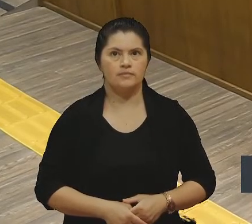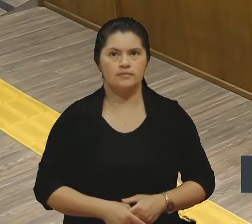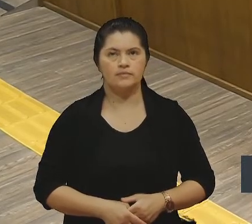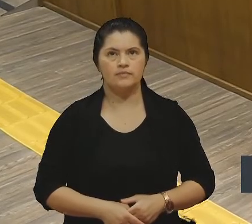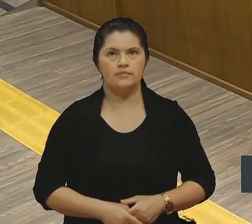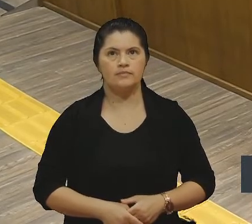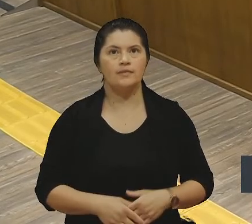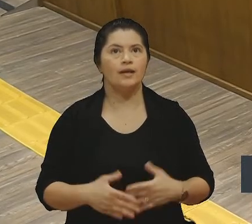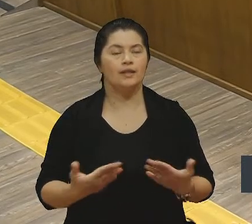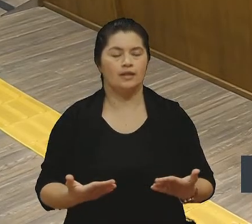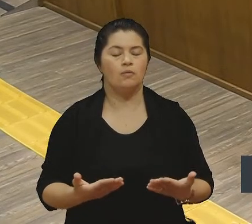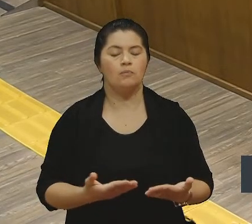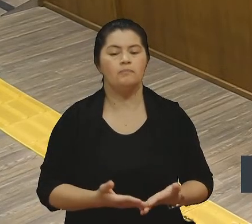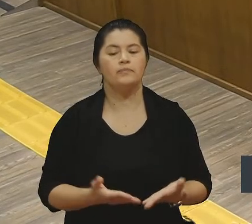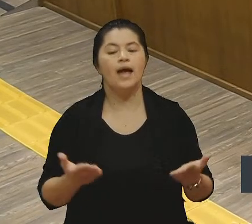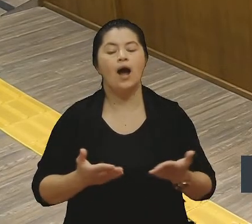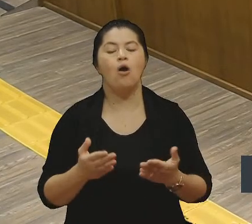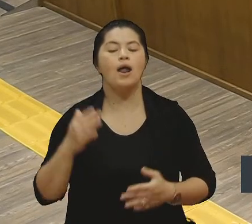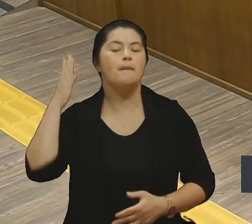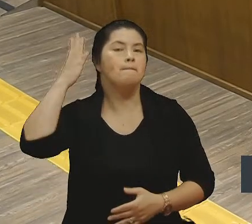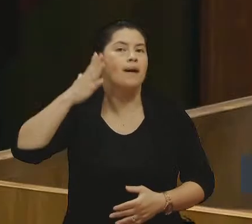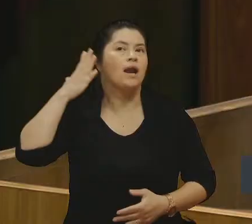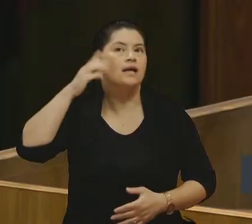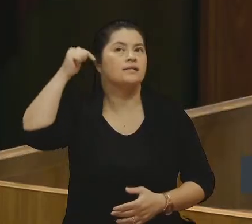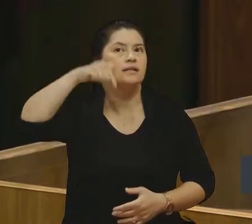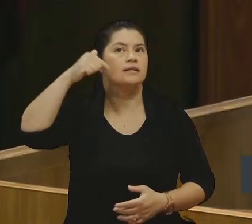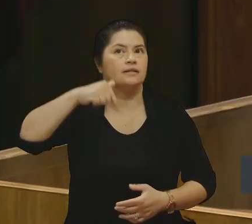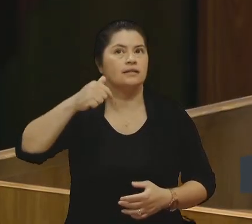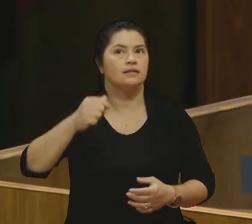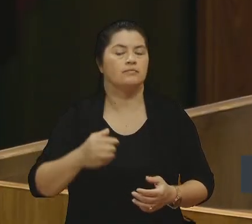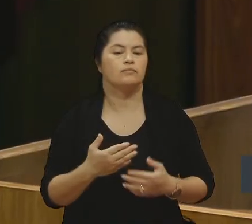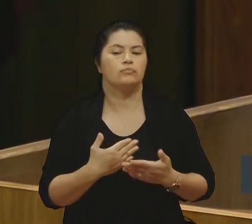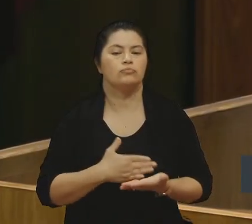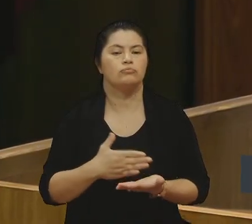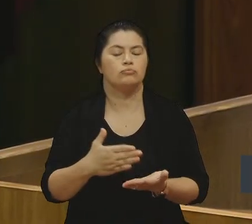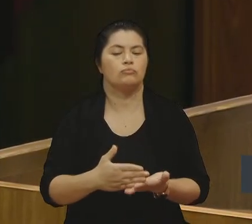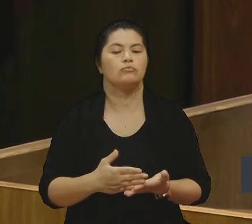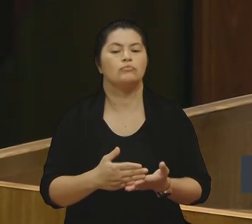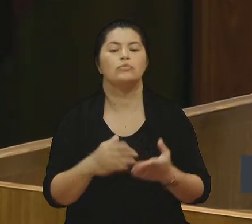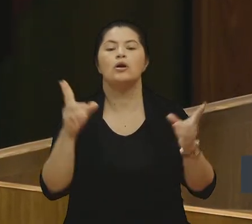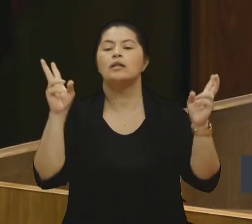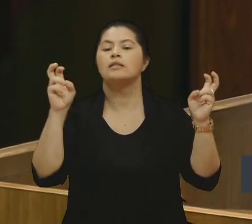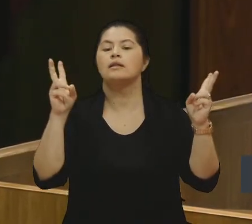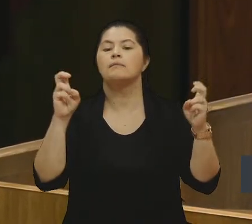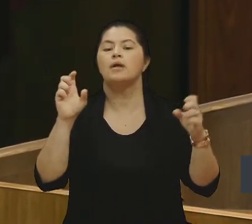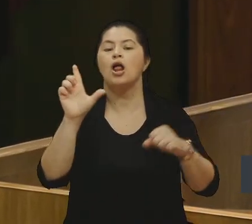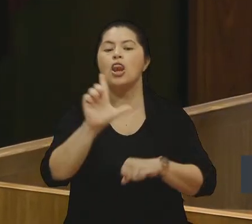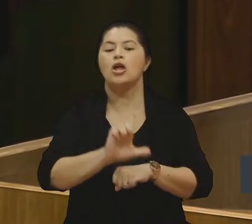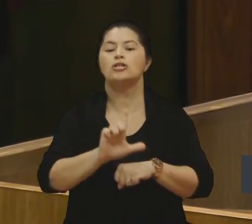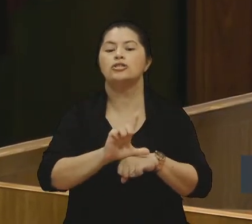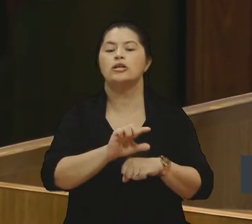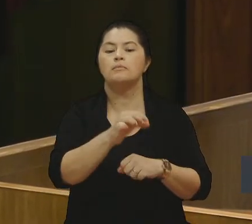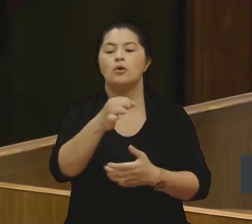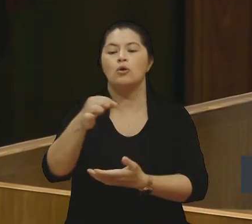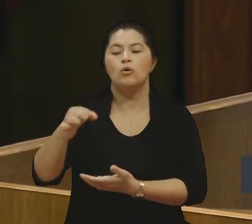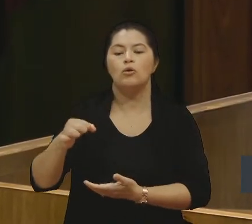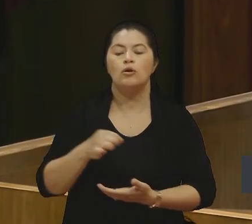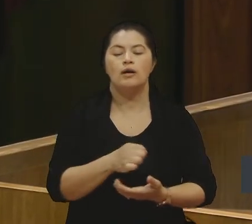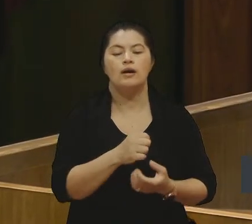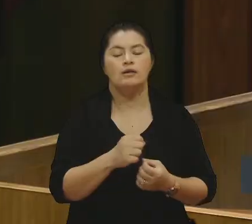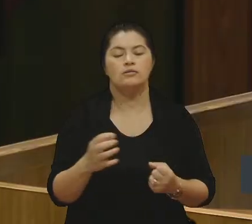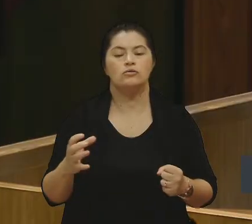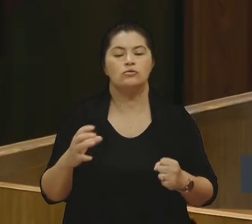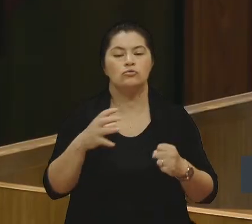Vamos lá, então, passamos para a palestra desta aula inaugural que abordará o tema de Lojinha de Grãos, a rede de franquias.